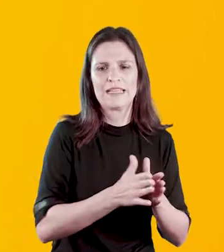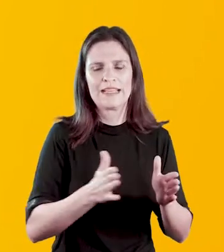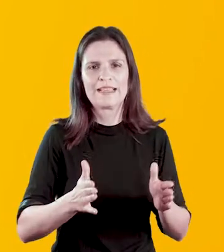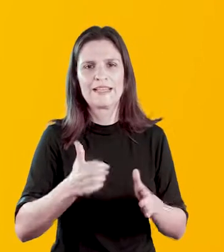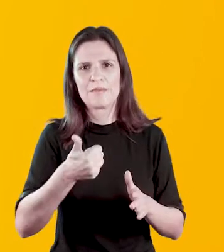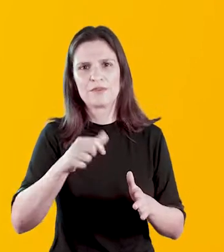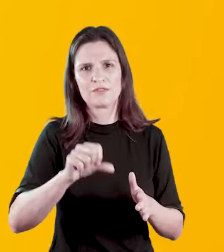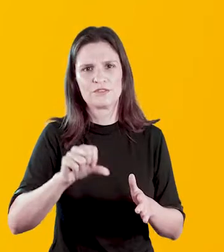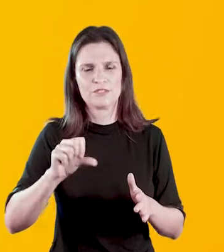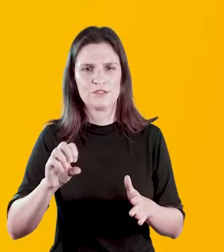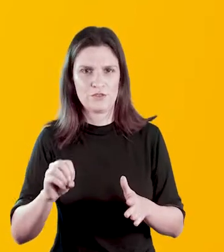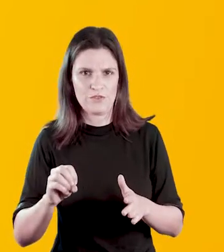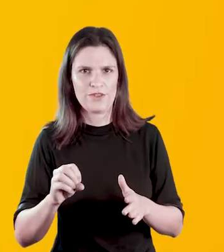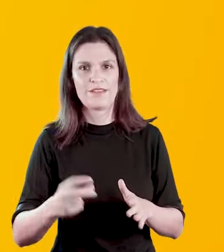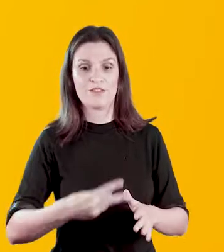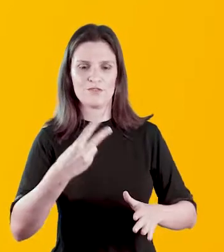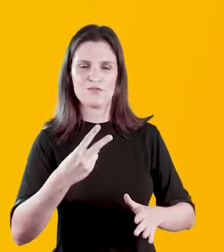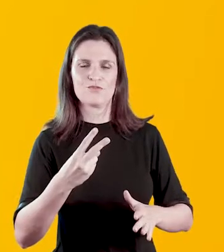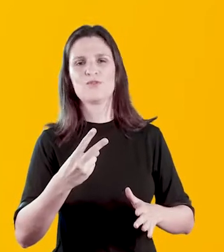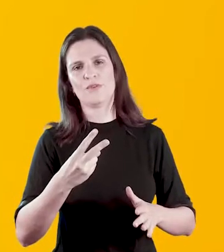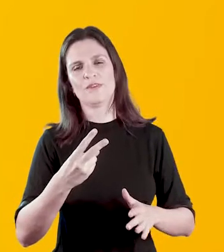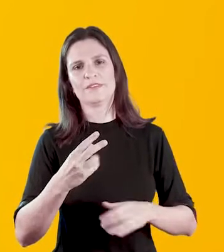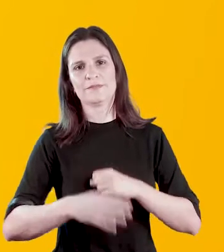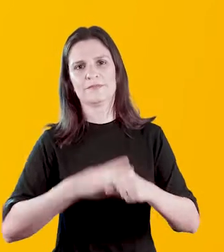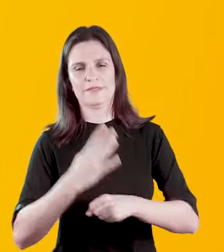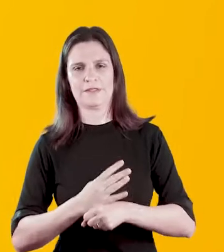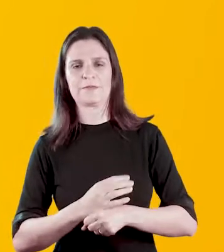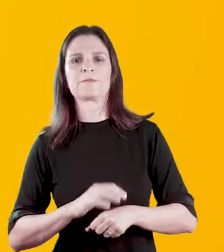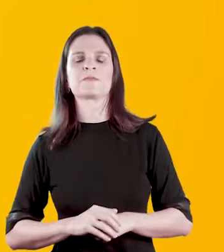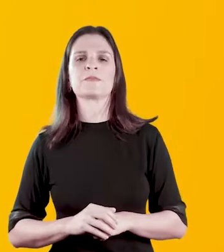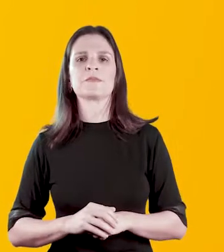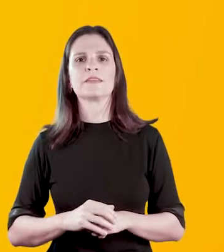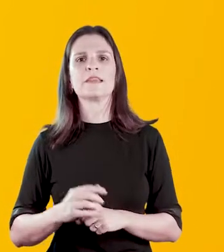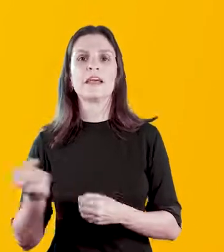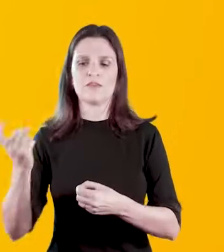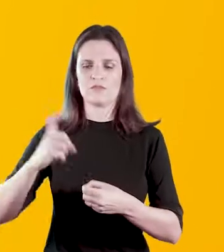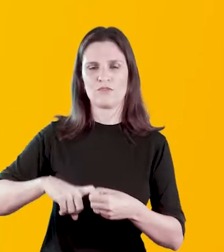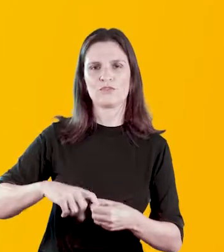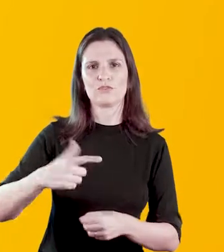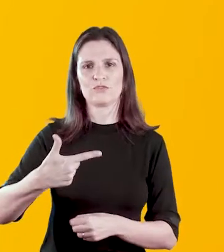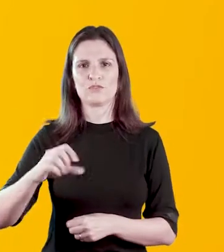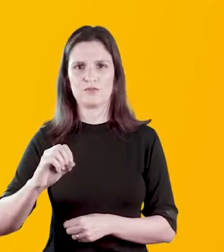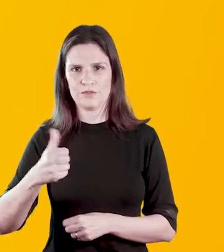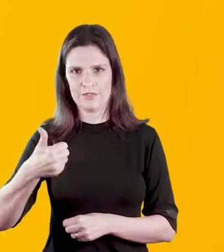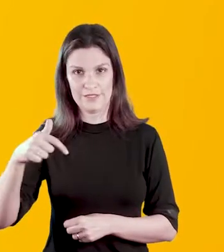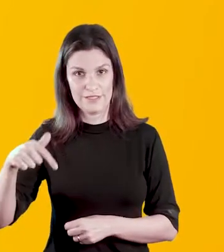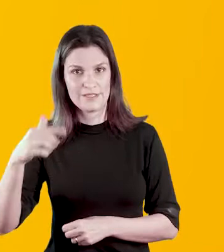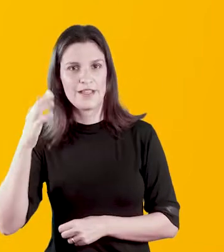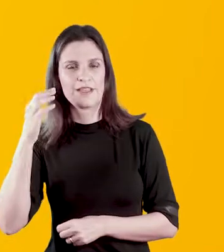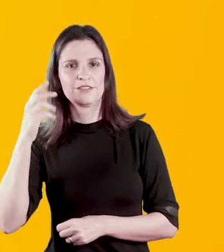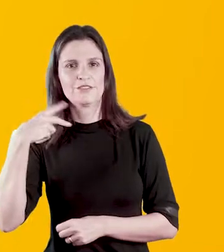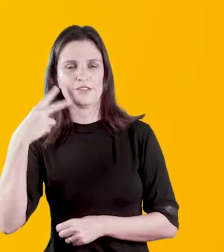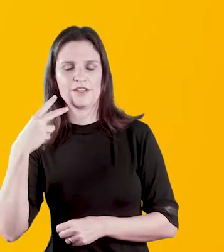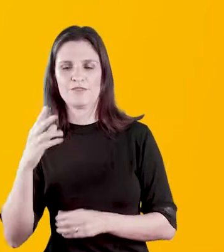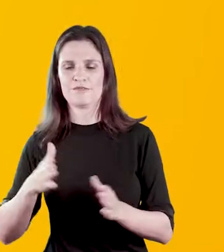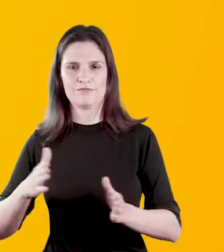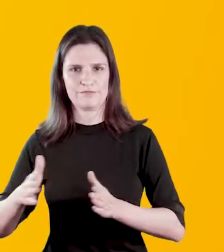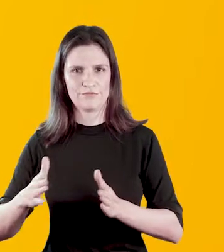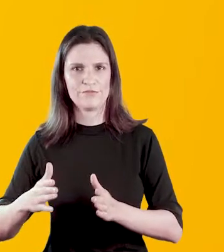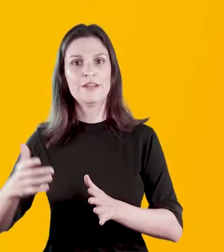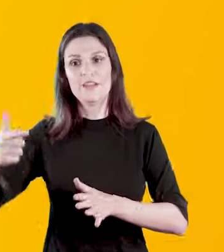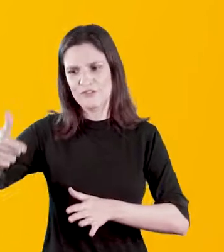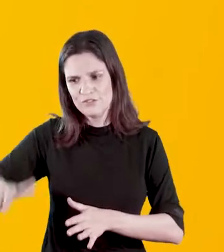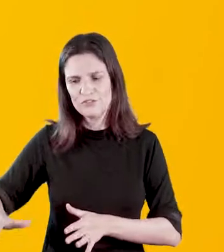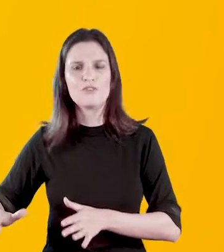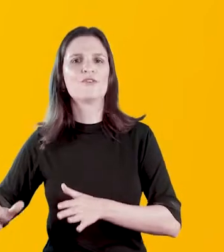1990 por dois mandatos seguidos em 2017 retornou à Câmara Municipal e foi releito para esta